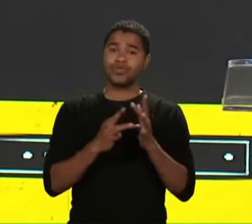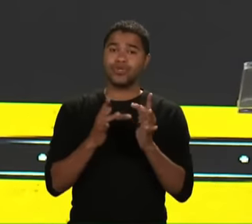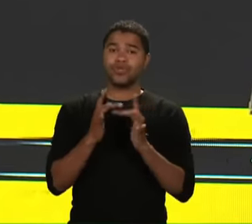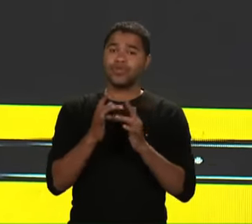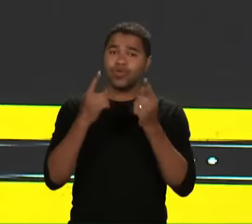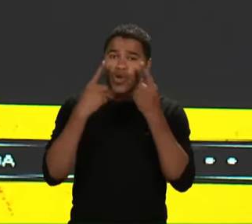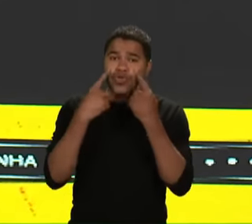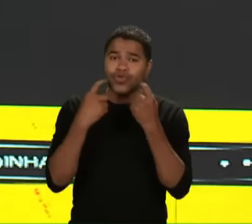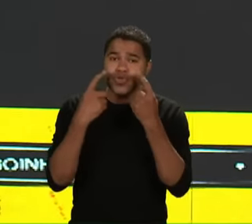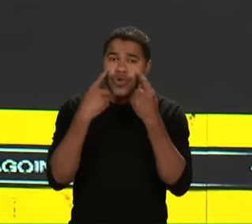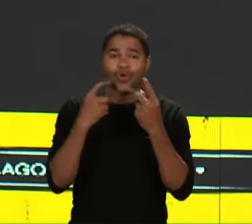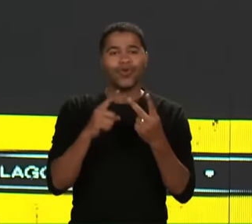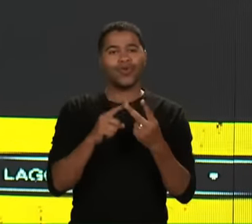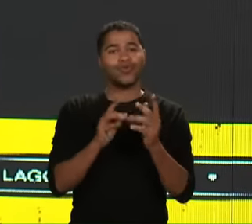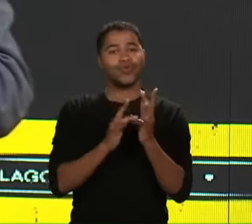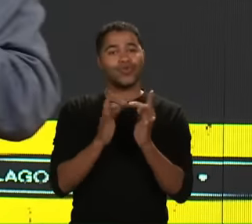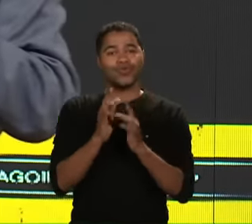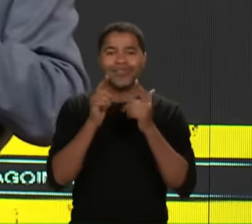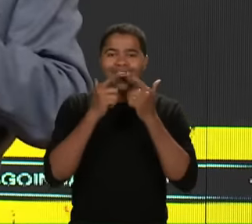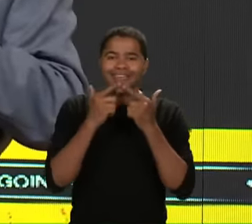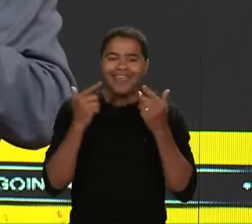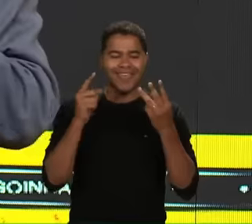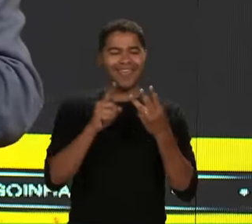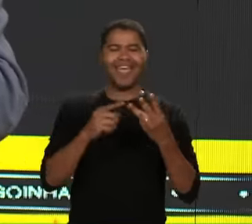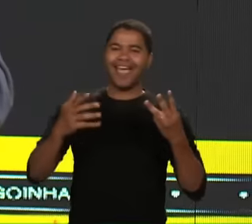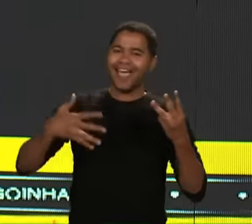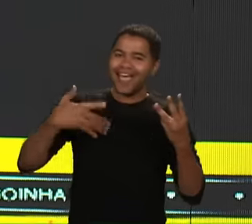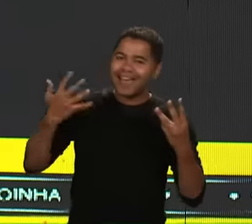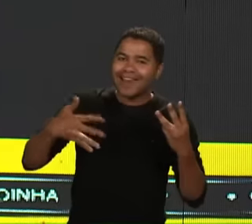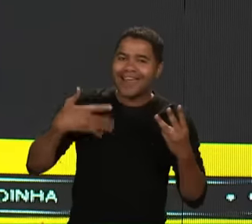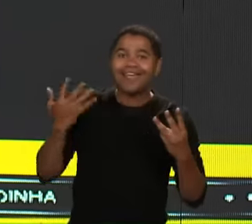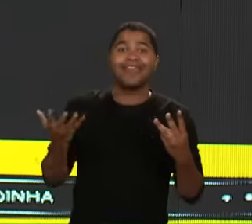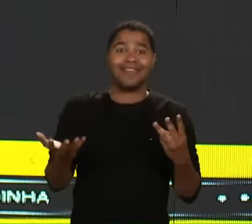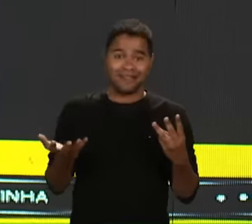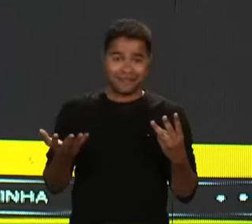chorava, ele sorria, se alegrava.